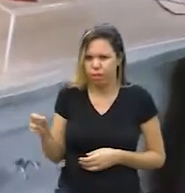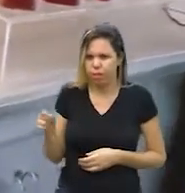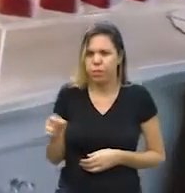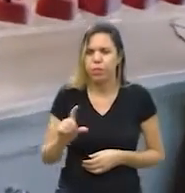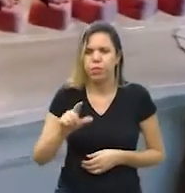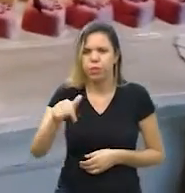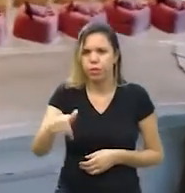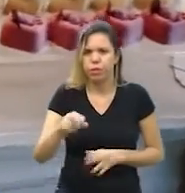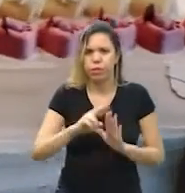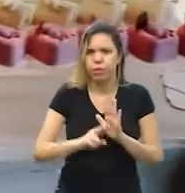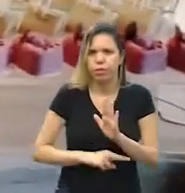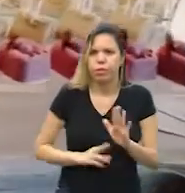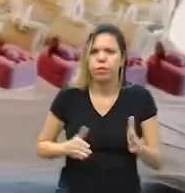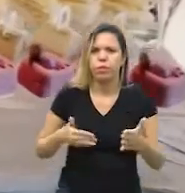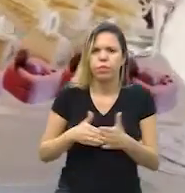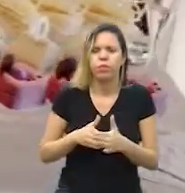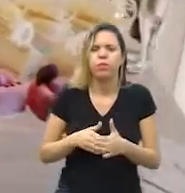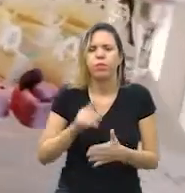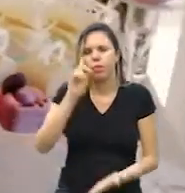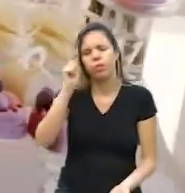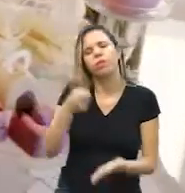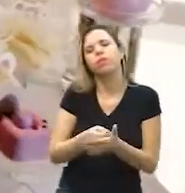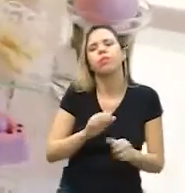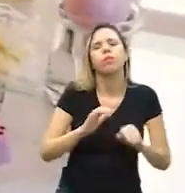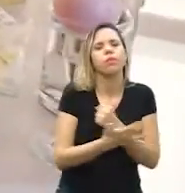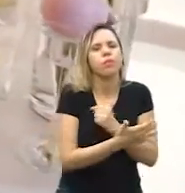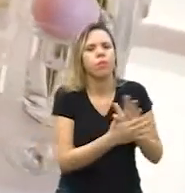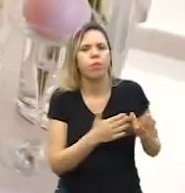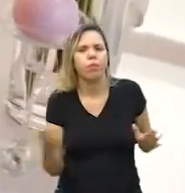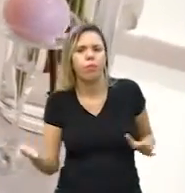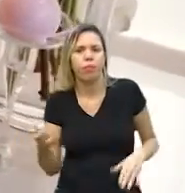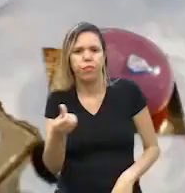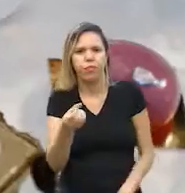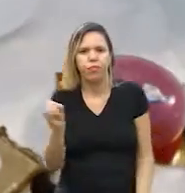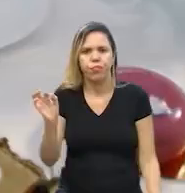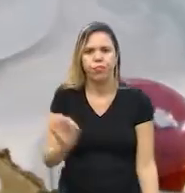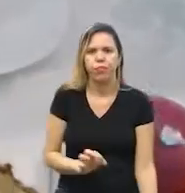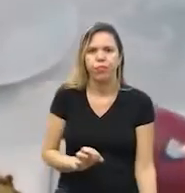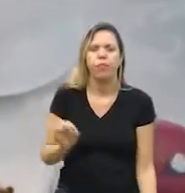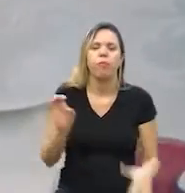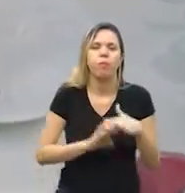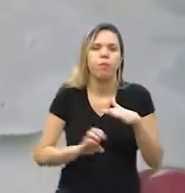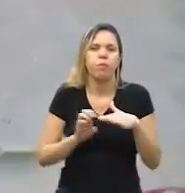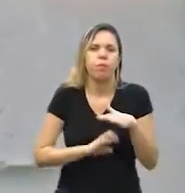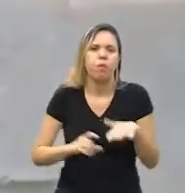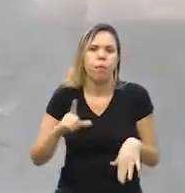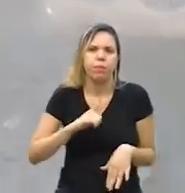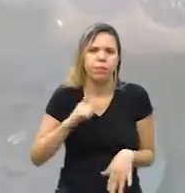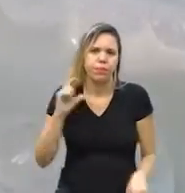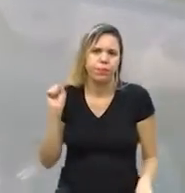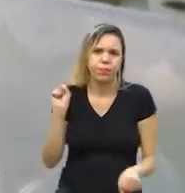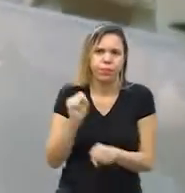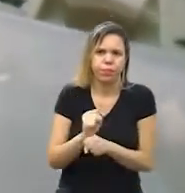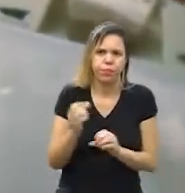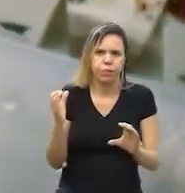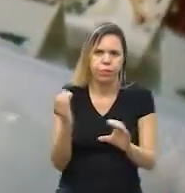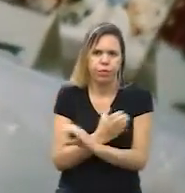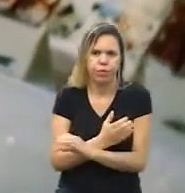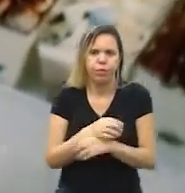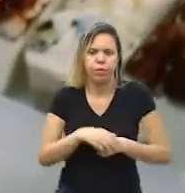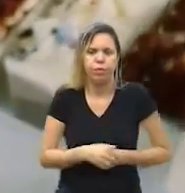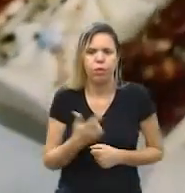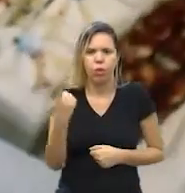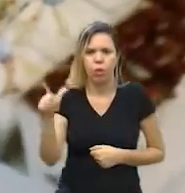em 2020. Após as medidas de restrição impostas pela pandemia, 60% das empresas tiveram de